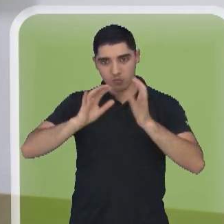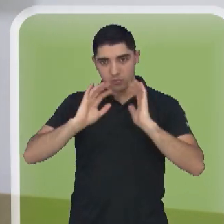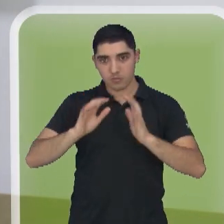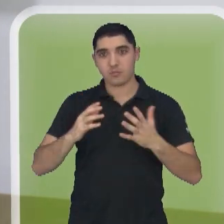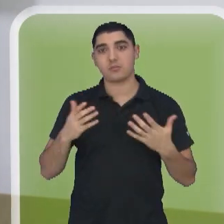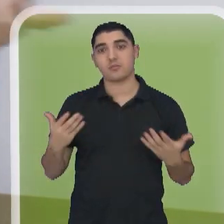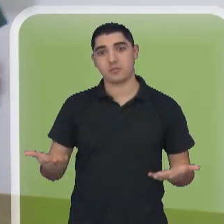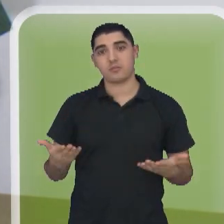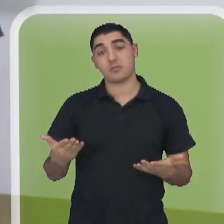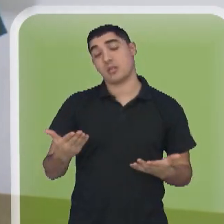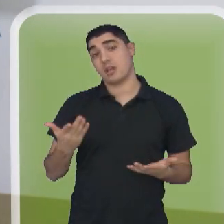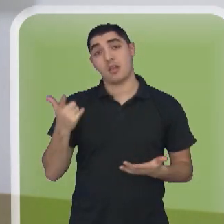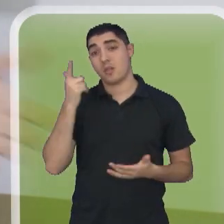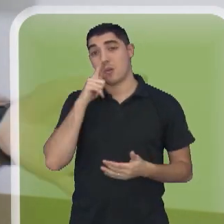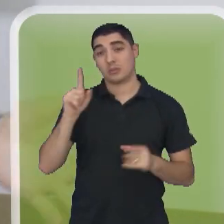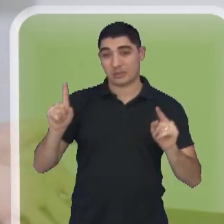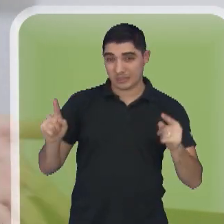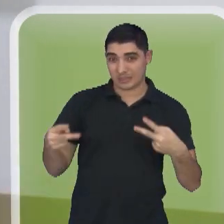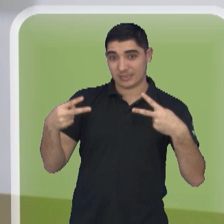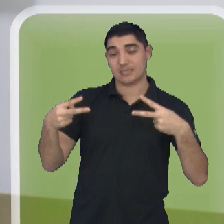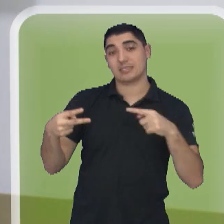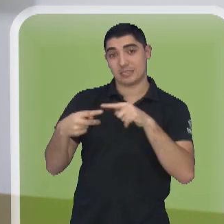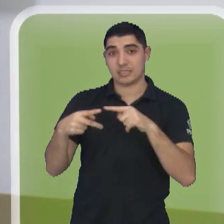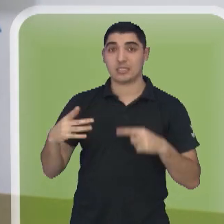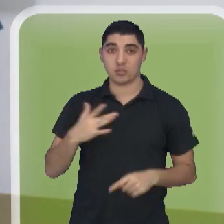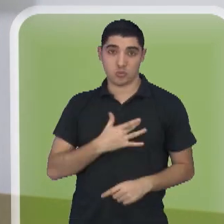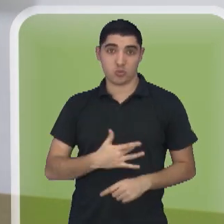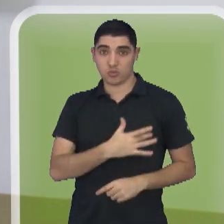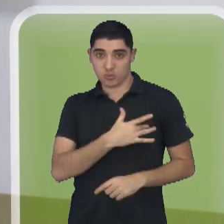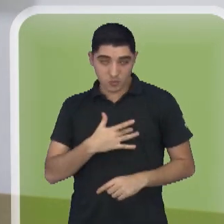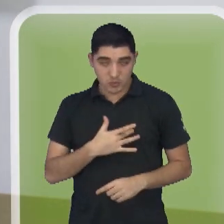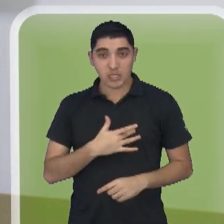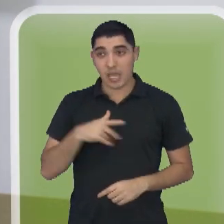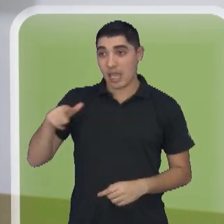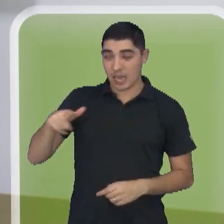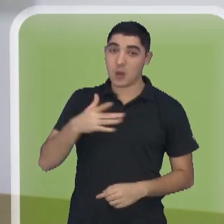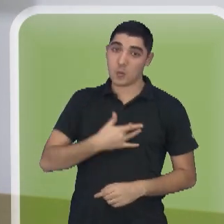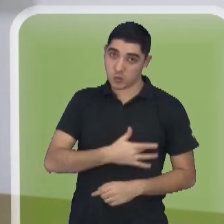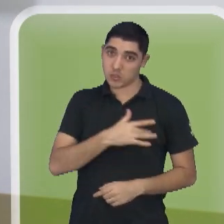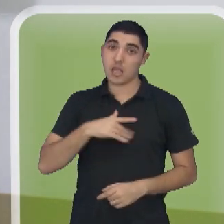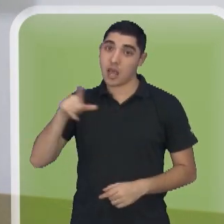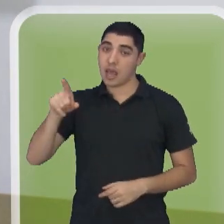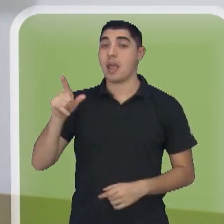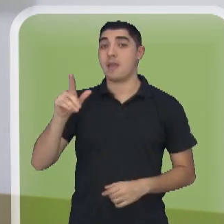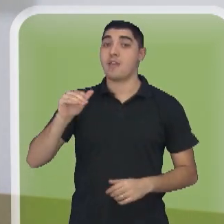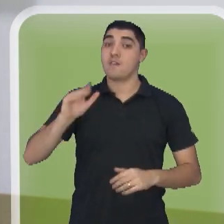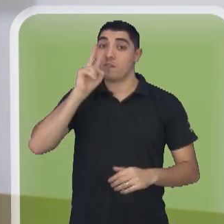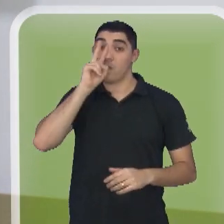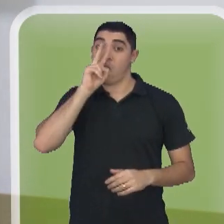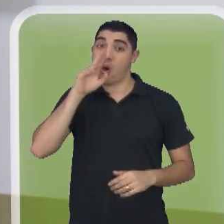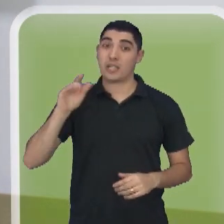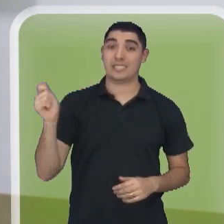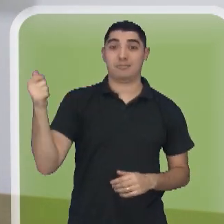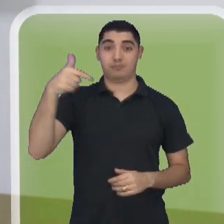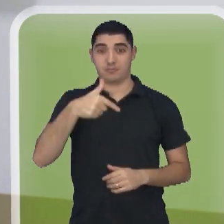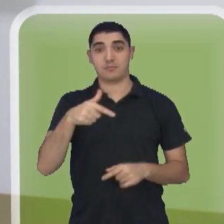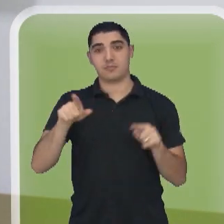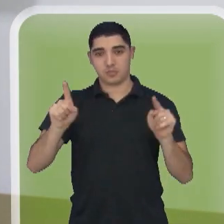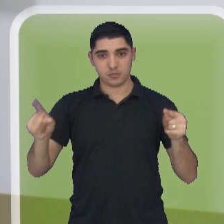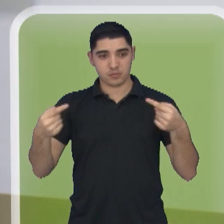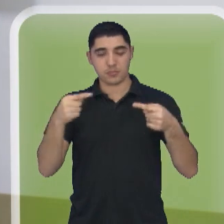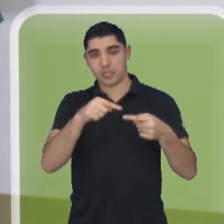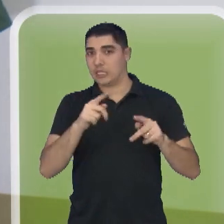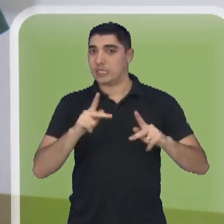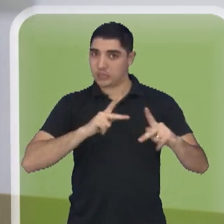Agora não dá para escolher adversário, né? Tem que pegar o Cruzeiro. O Cruzeiro é o franco favorito para essa partida, para esse encontro, para esse confronto contra o São